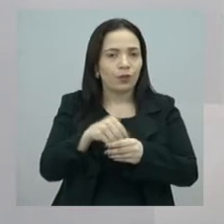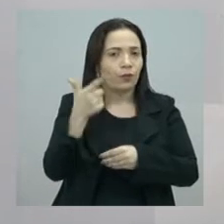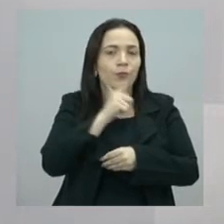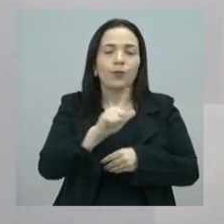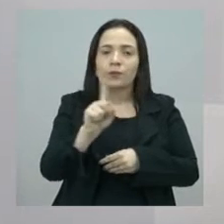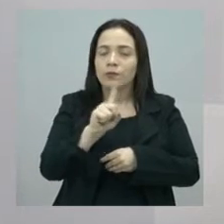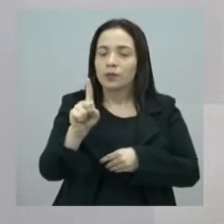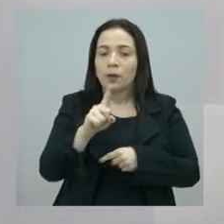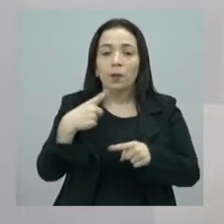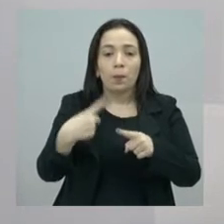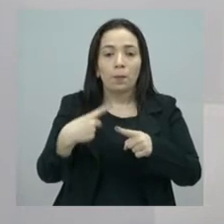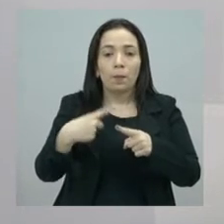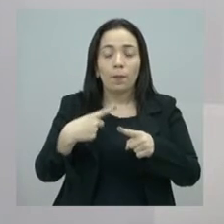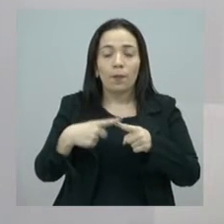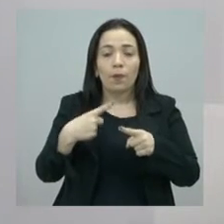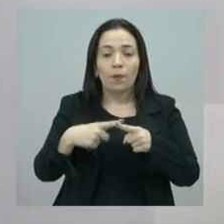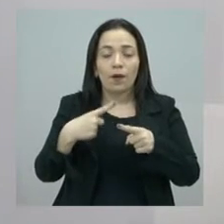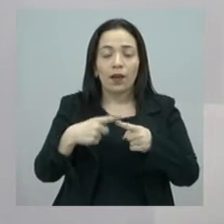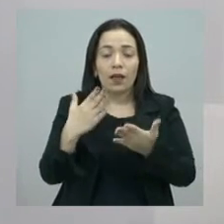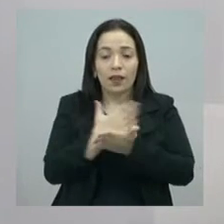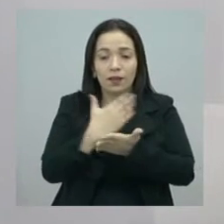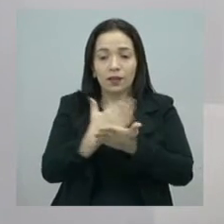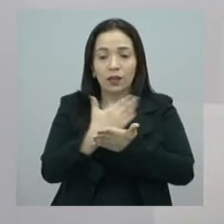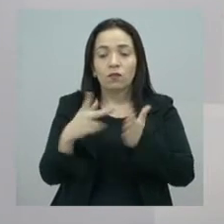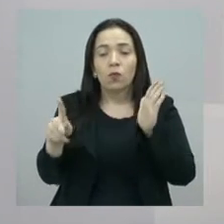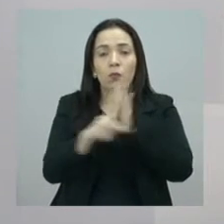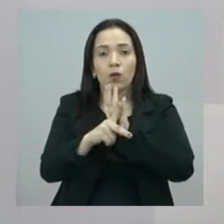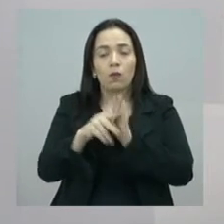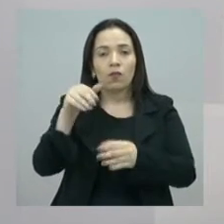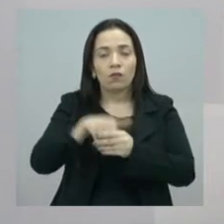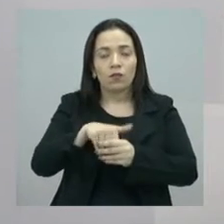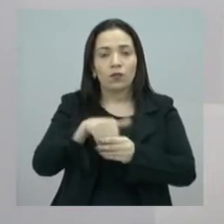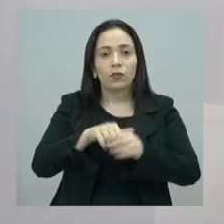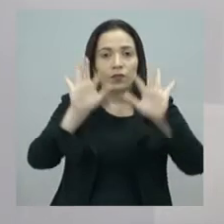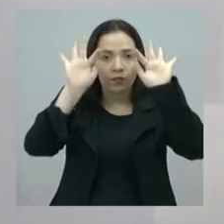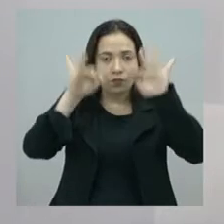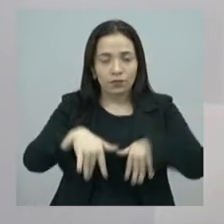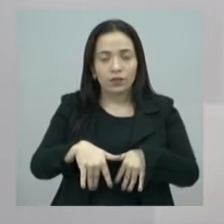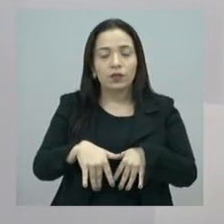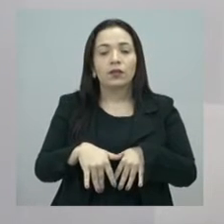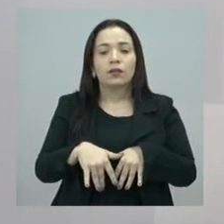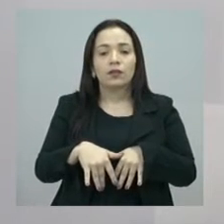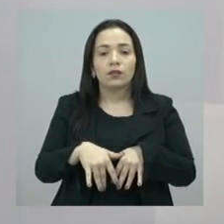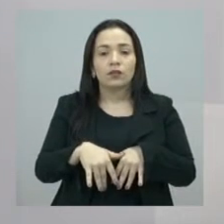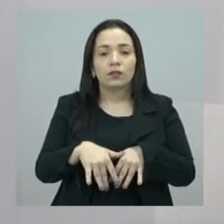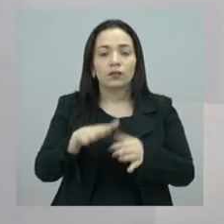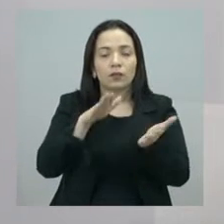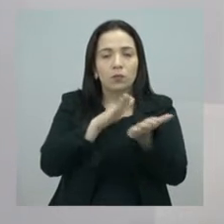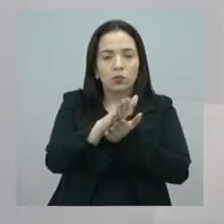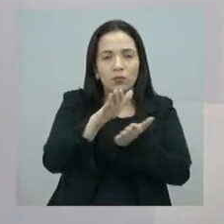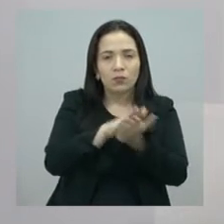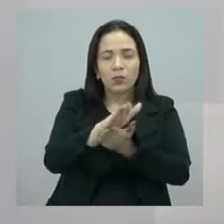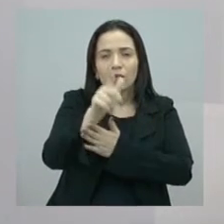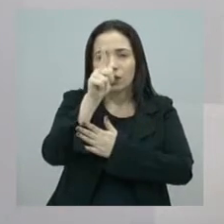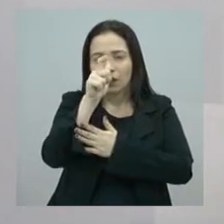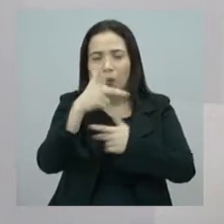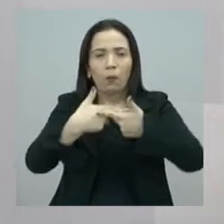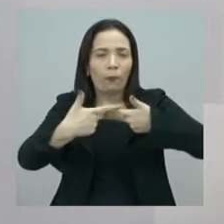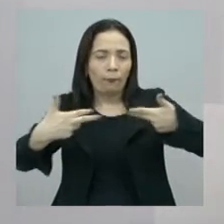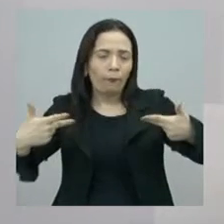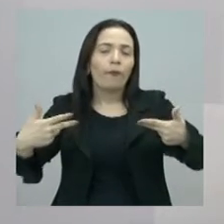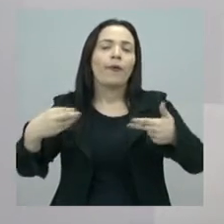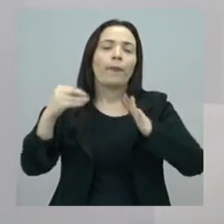quê? Porque os cadernos de votações foram encerrados para a publicação e toda a